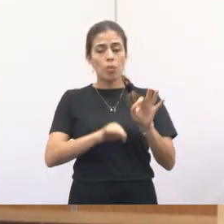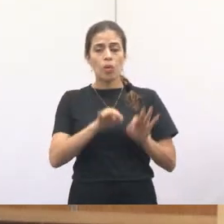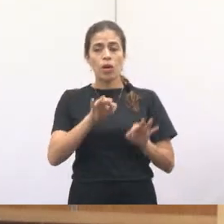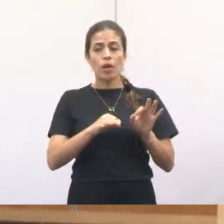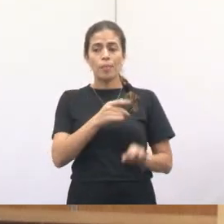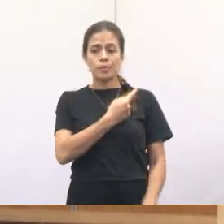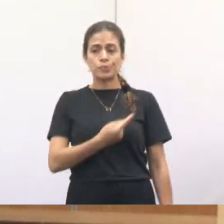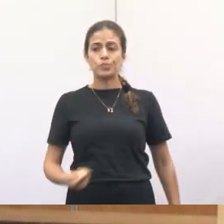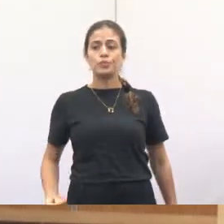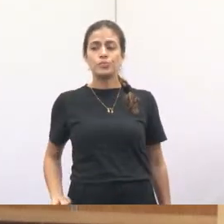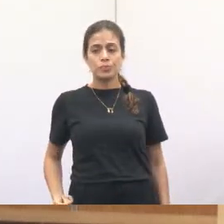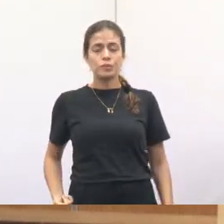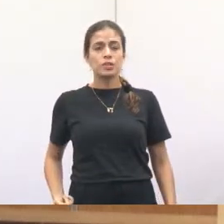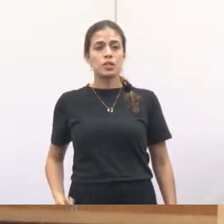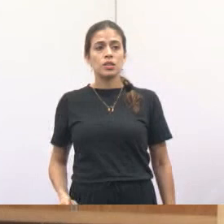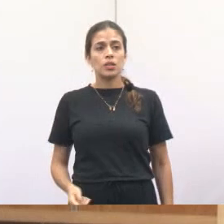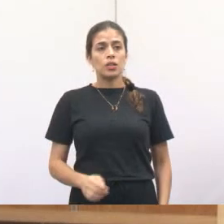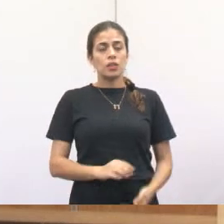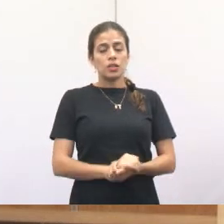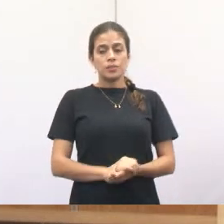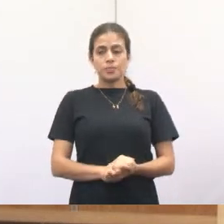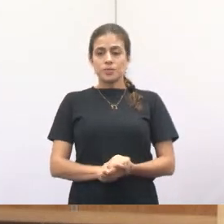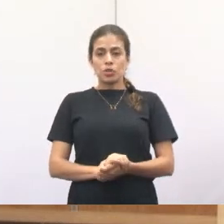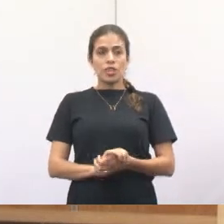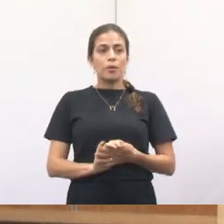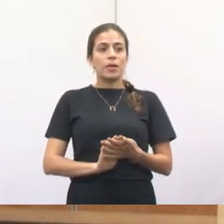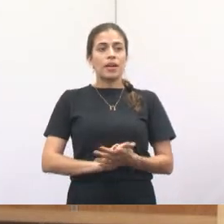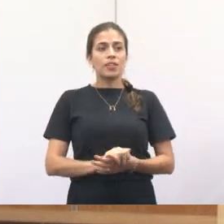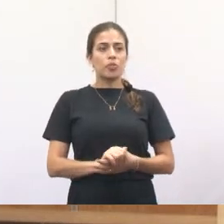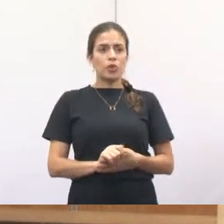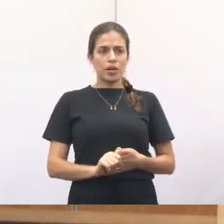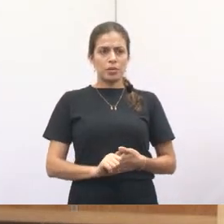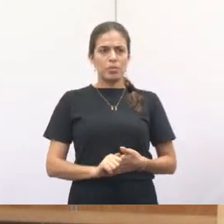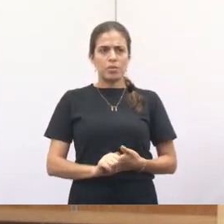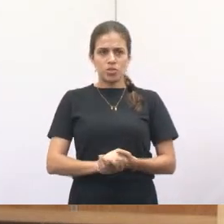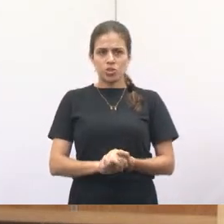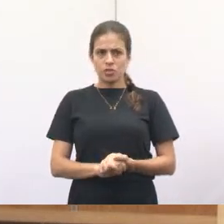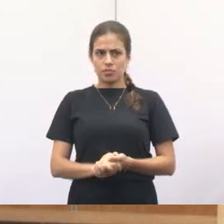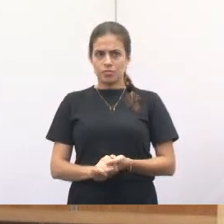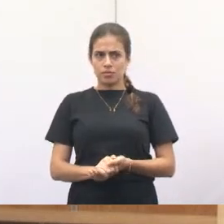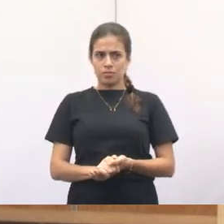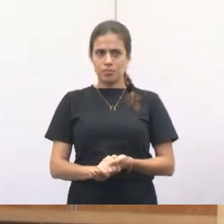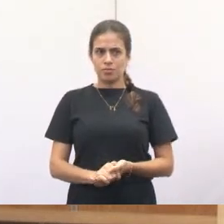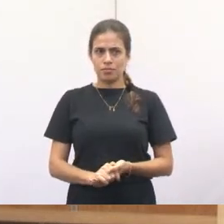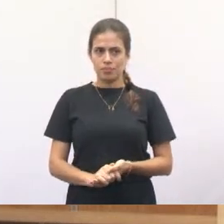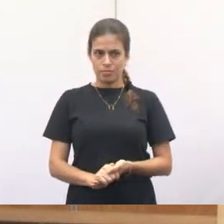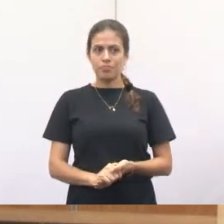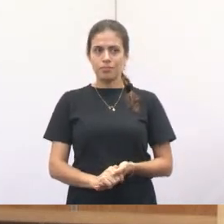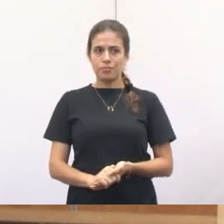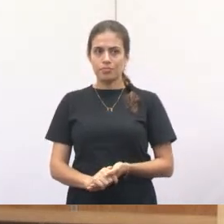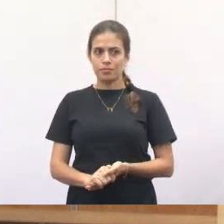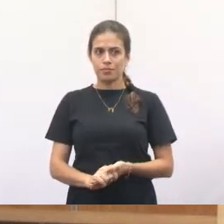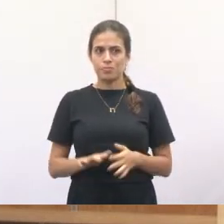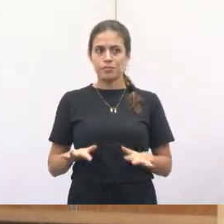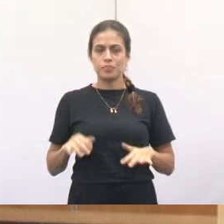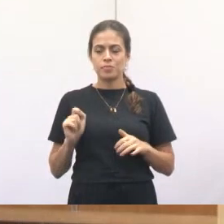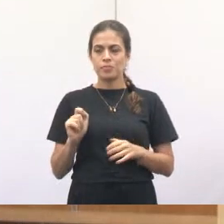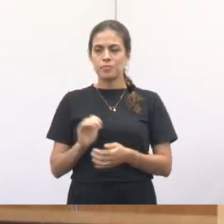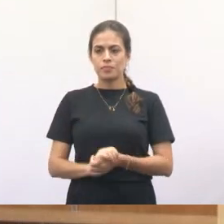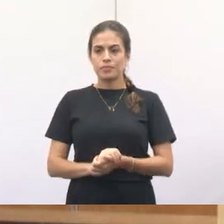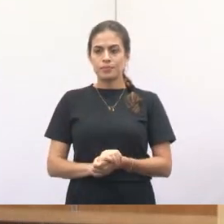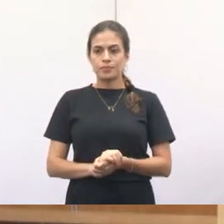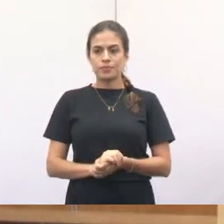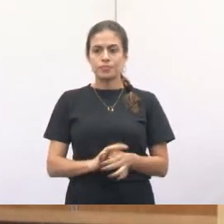governo, ele colocou no seu programa de governo que nada mais é do que